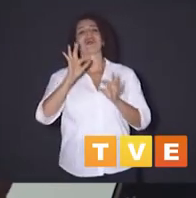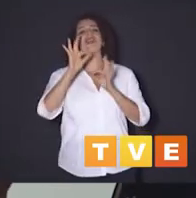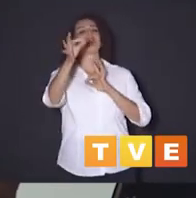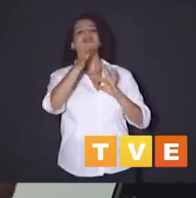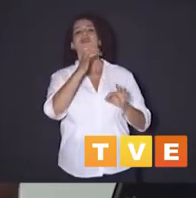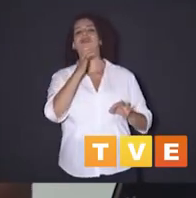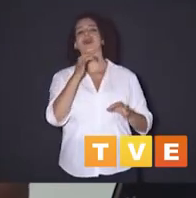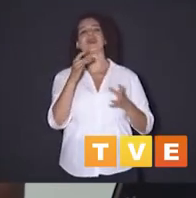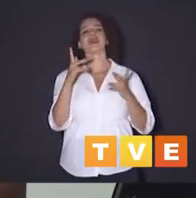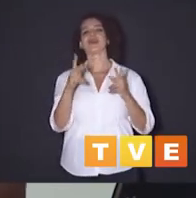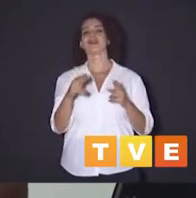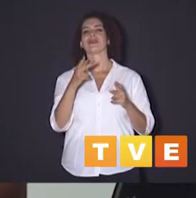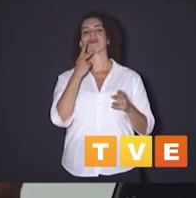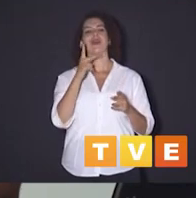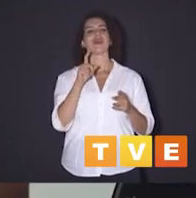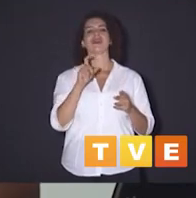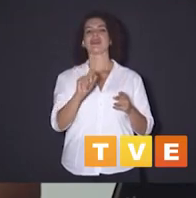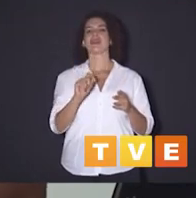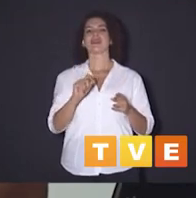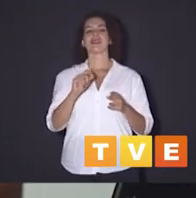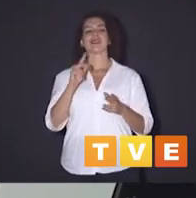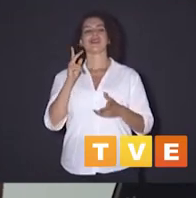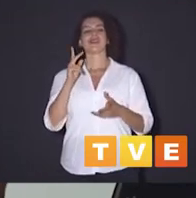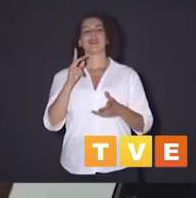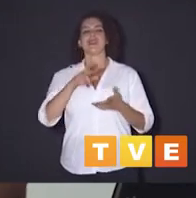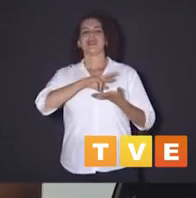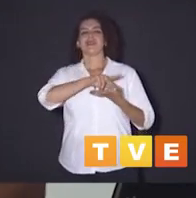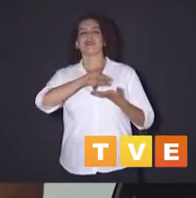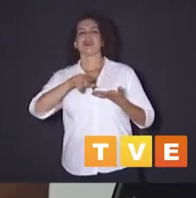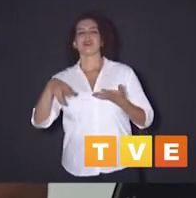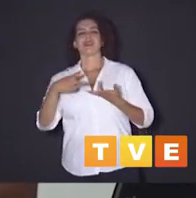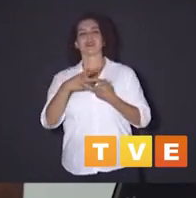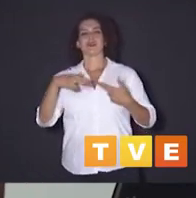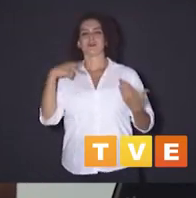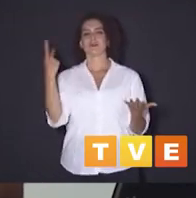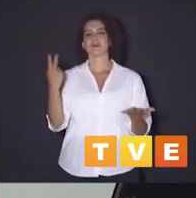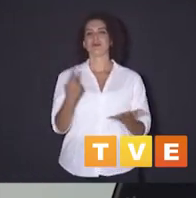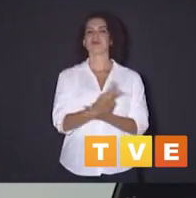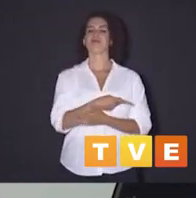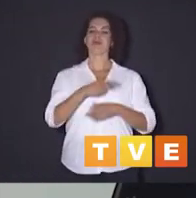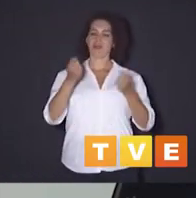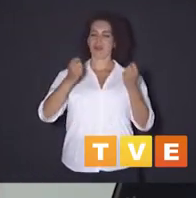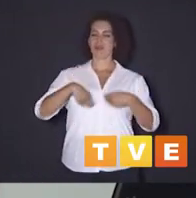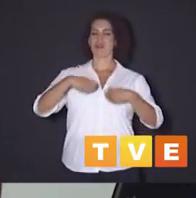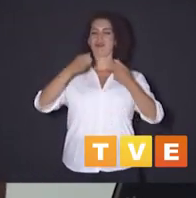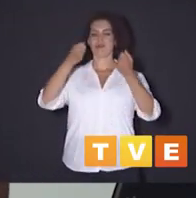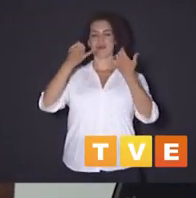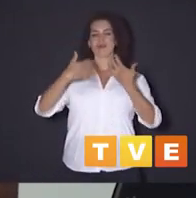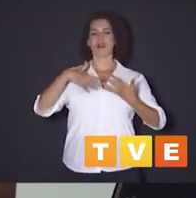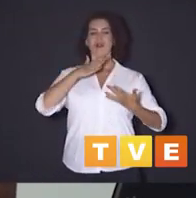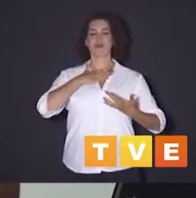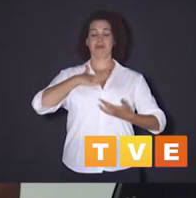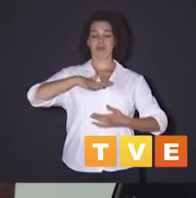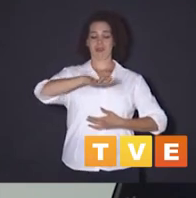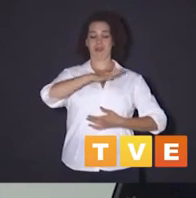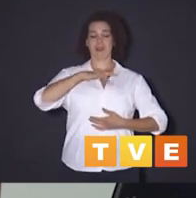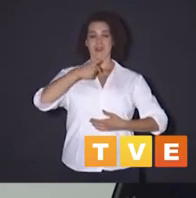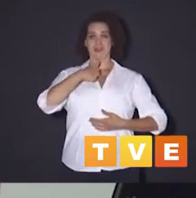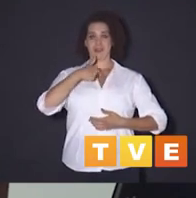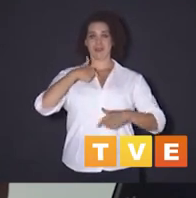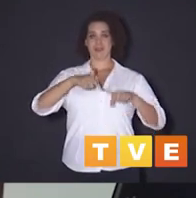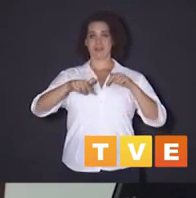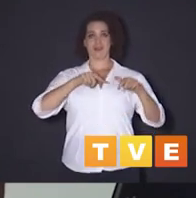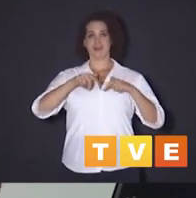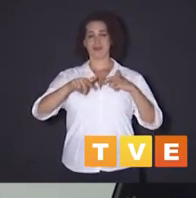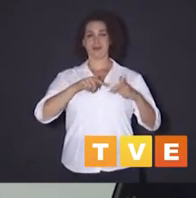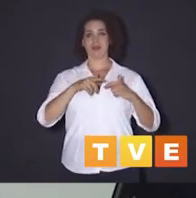é como eu já falei diversos acontecimentos que eu posso relatar o próprio campus onde eu trabalho né de